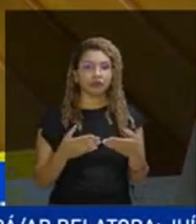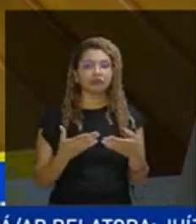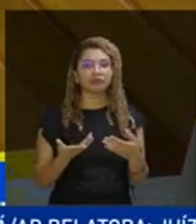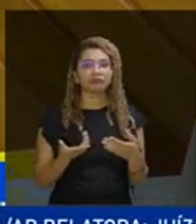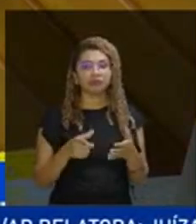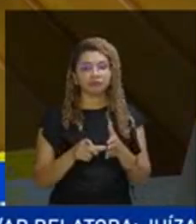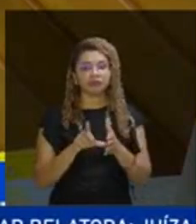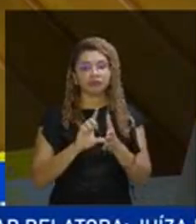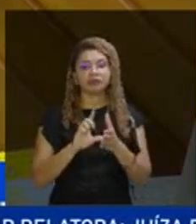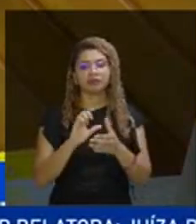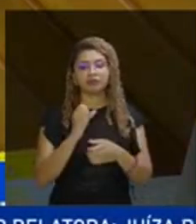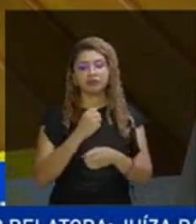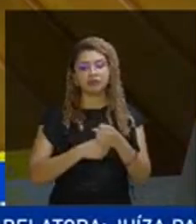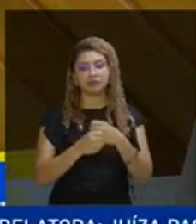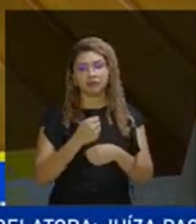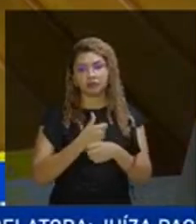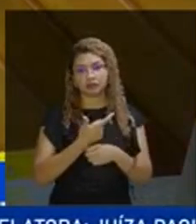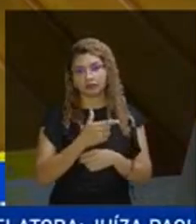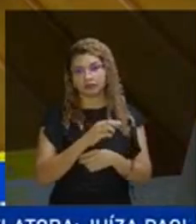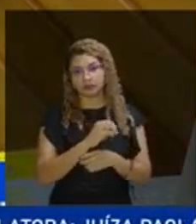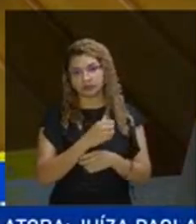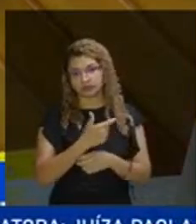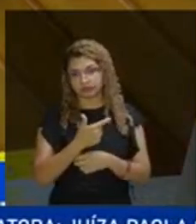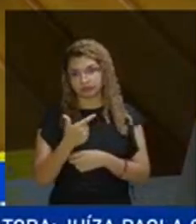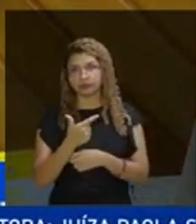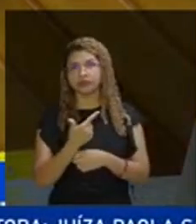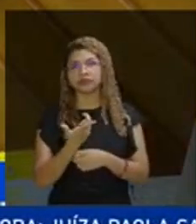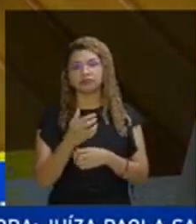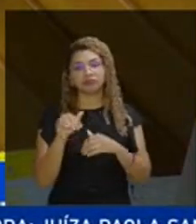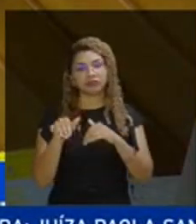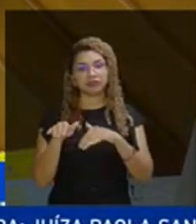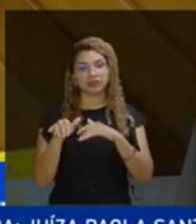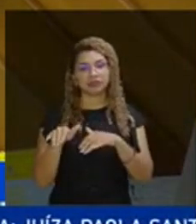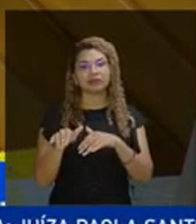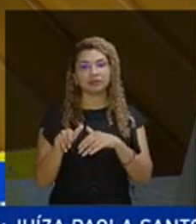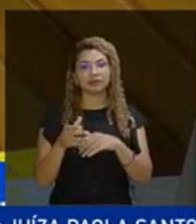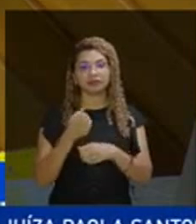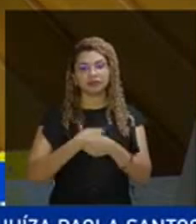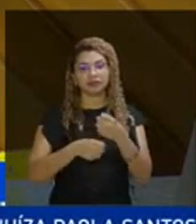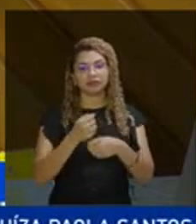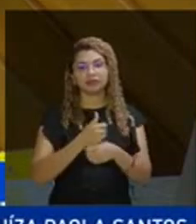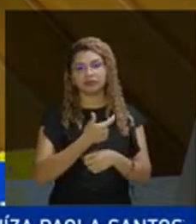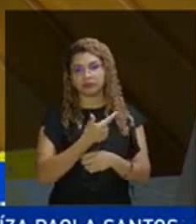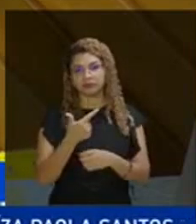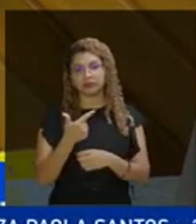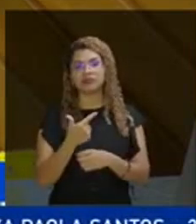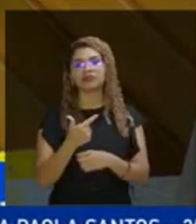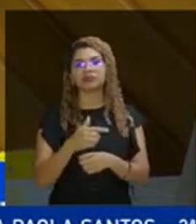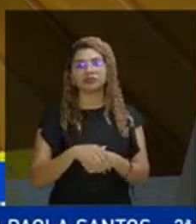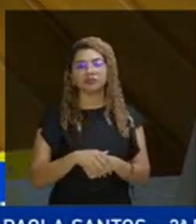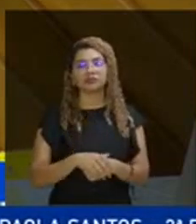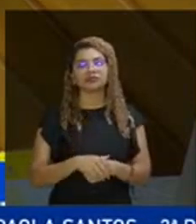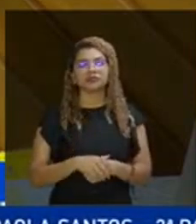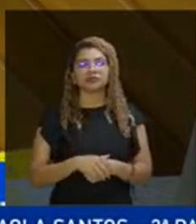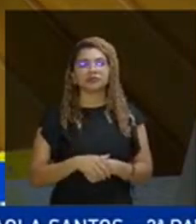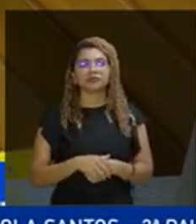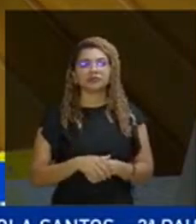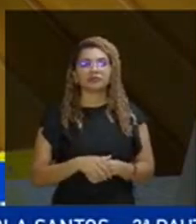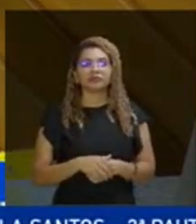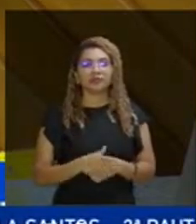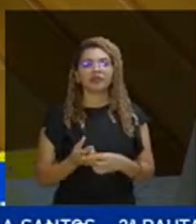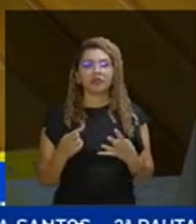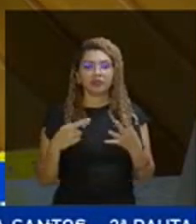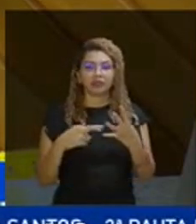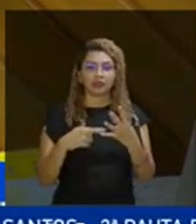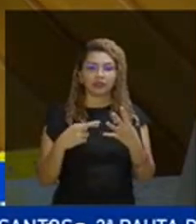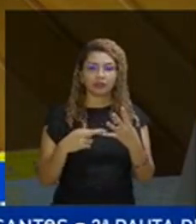2022, no voto de relatoria do juiz João Lages, em setembro de 2022, e assim dispõe: eleições 2022,